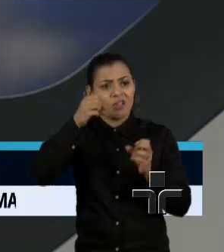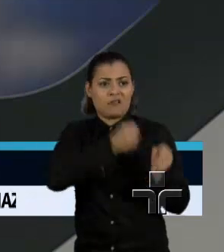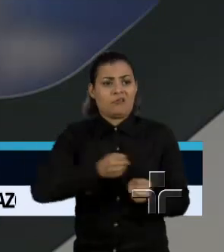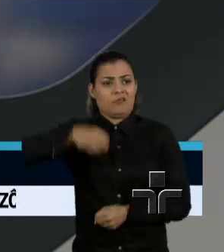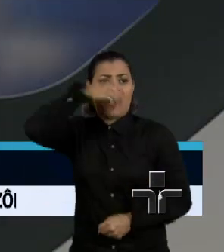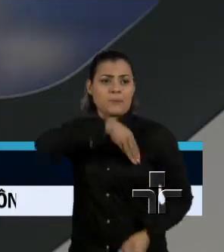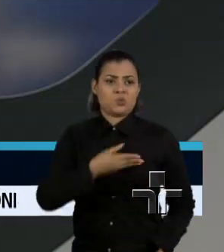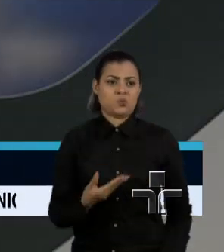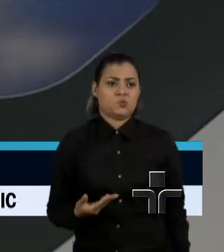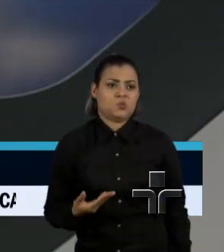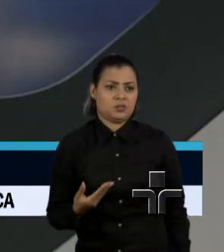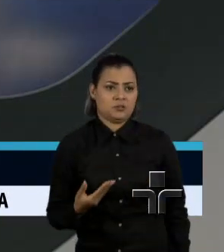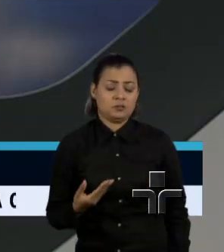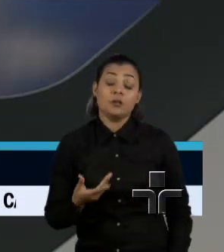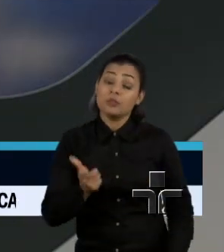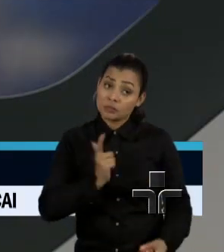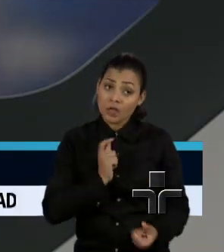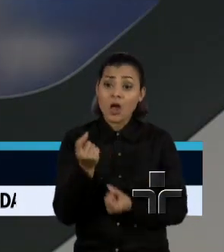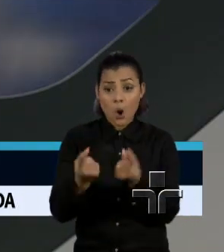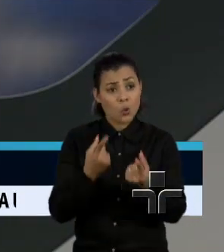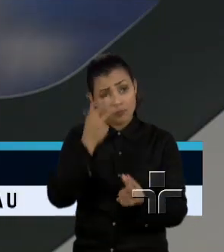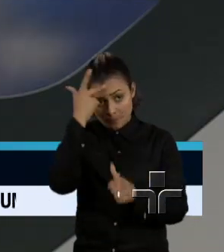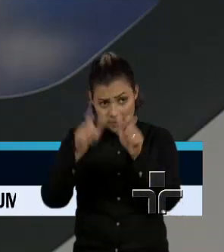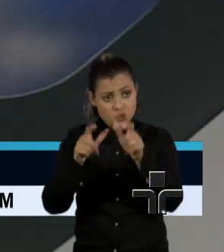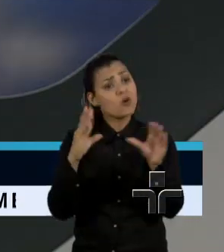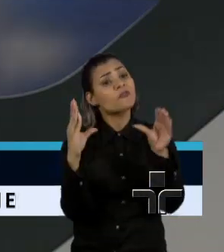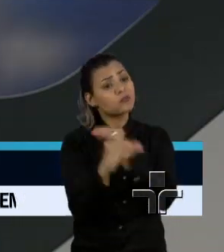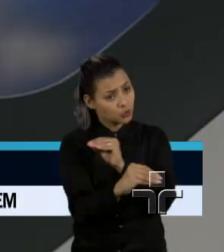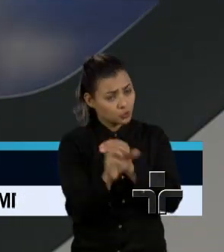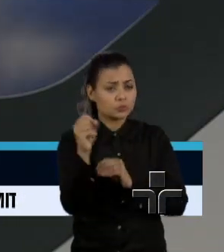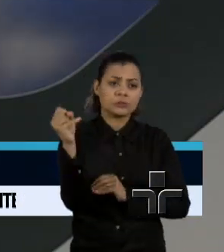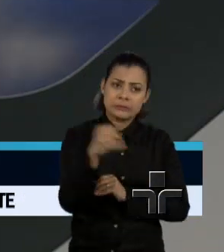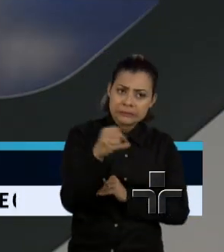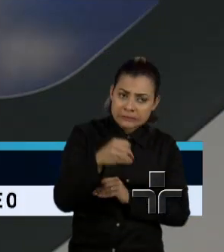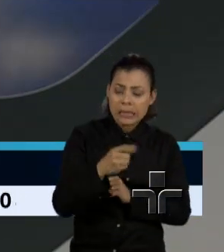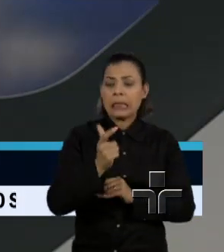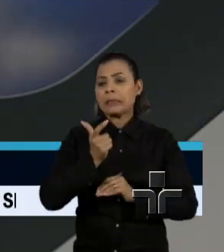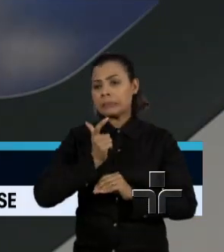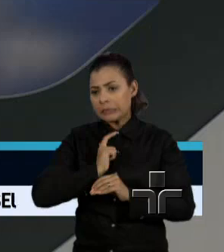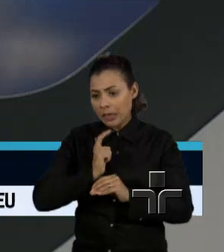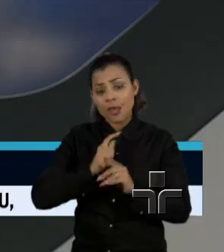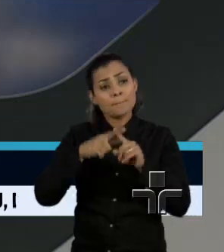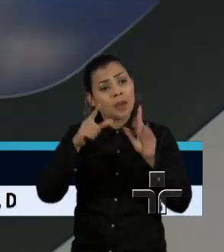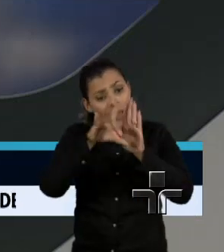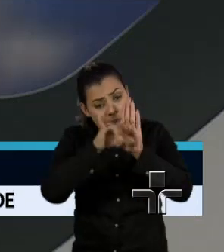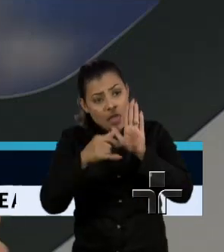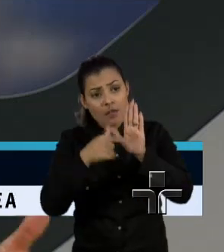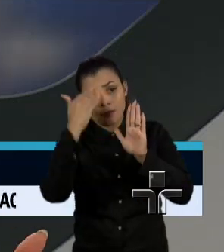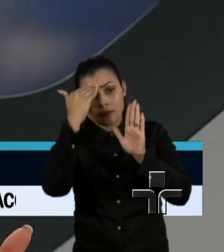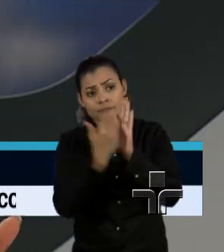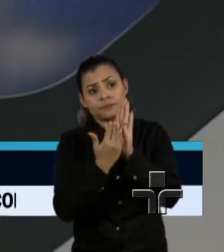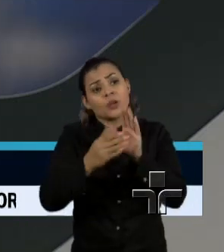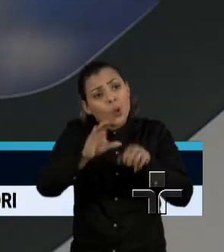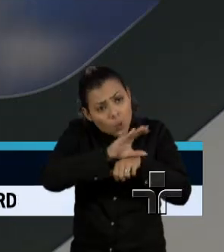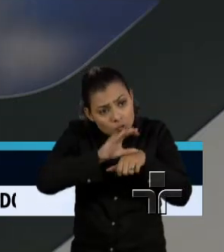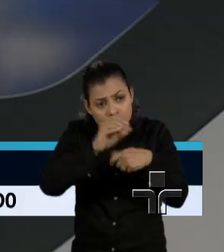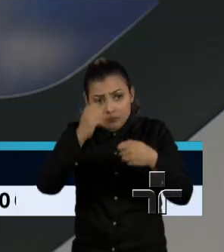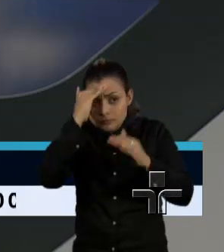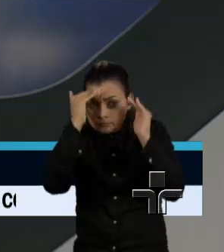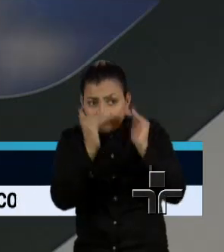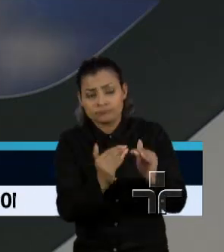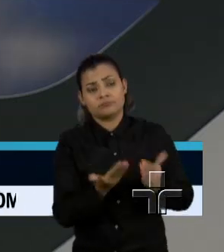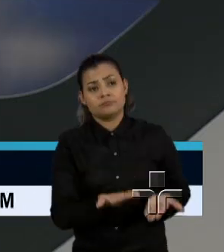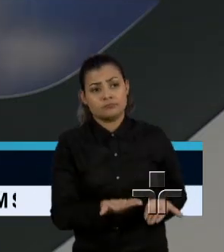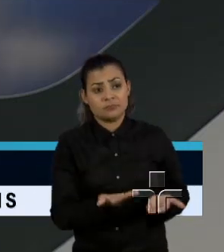abusos. Eu acho que quem for agir dentro da lei e respeitando as normas constitucionais, não